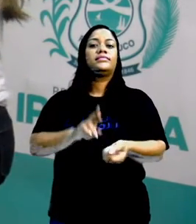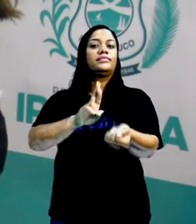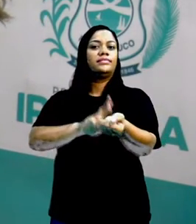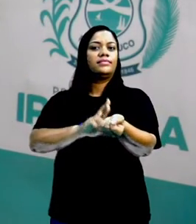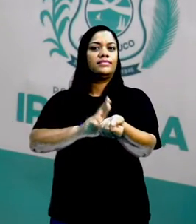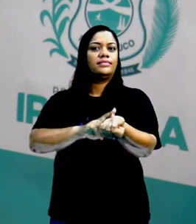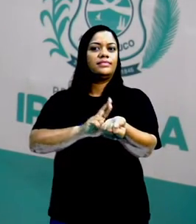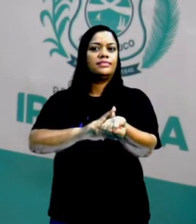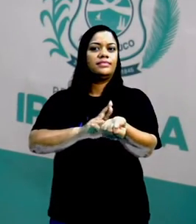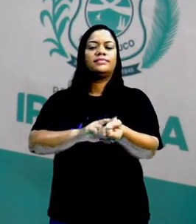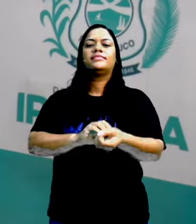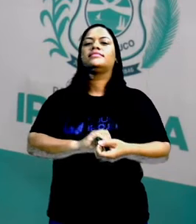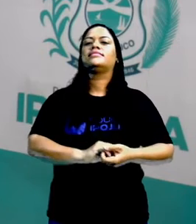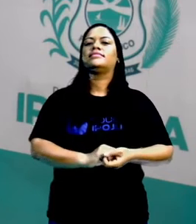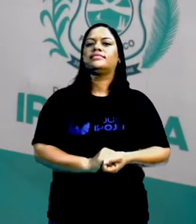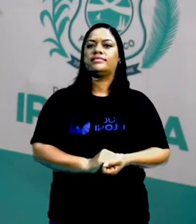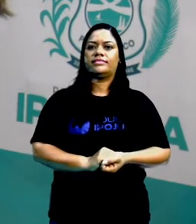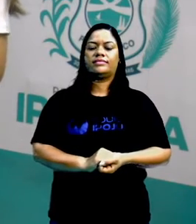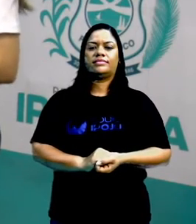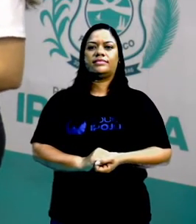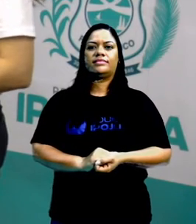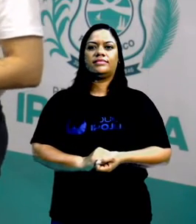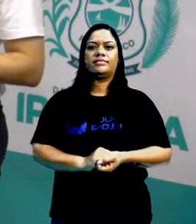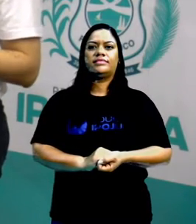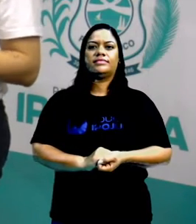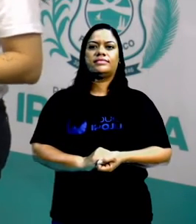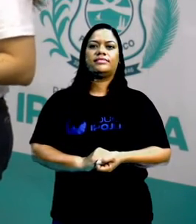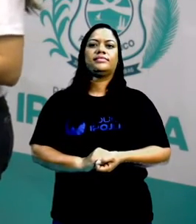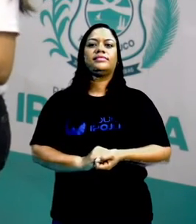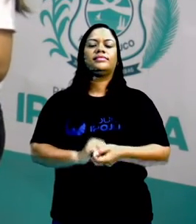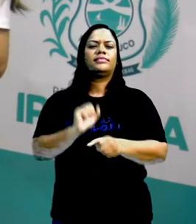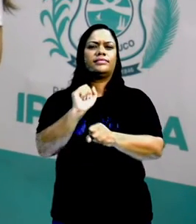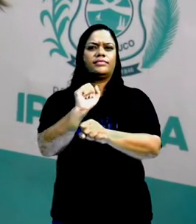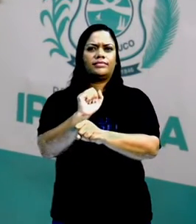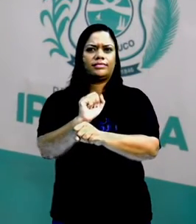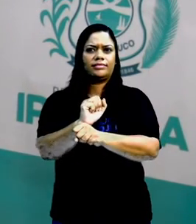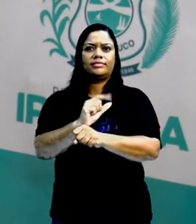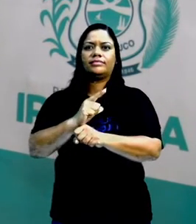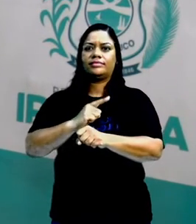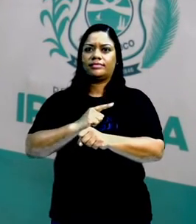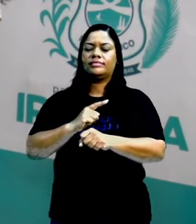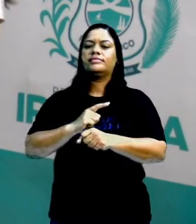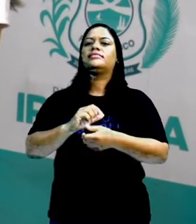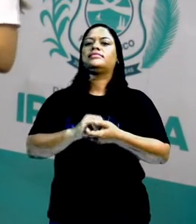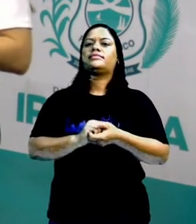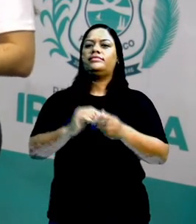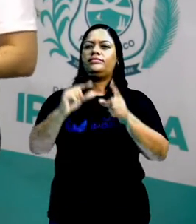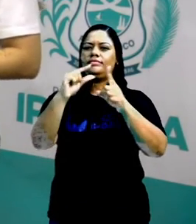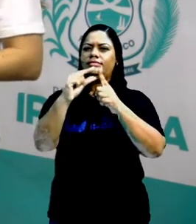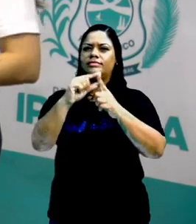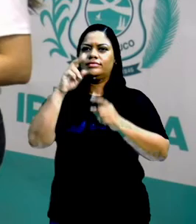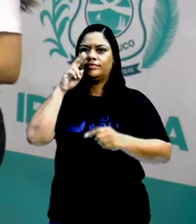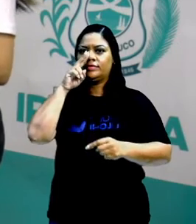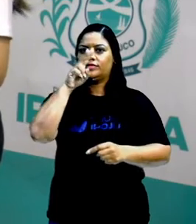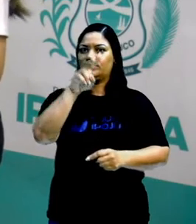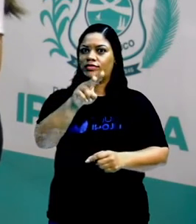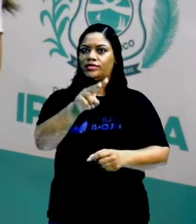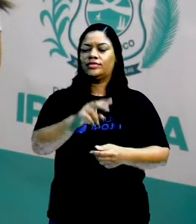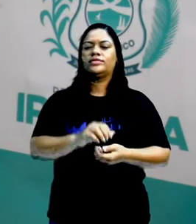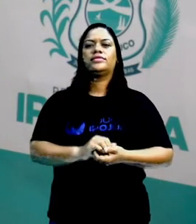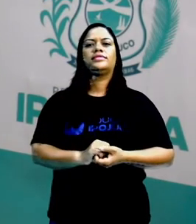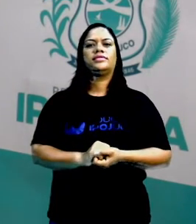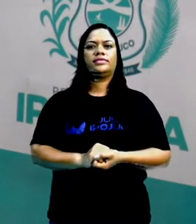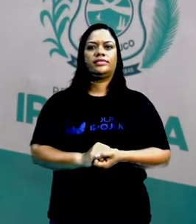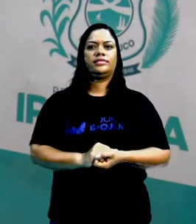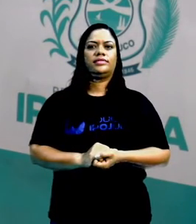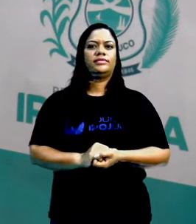a medida que resulta das pausas determinadas pelas sílabas fortes e as várias cadências que